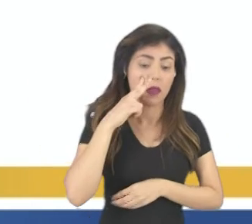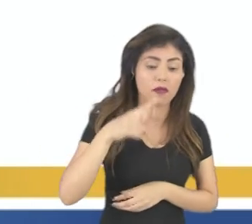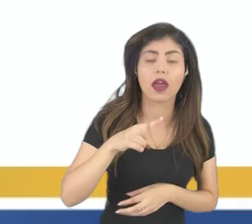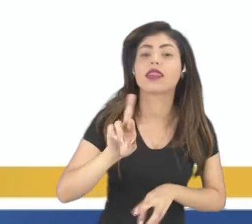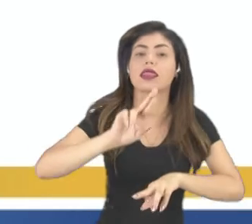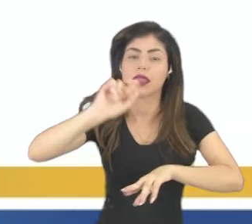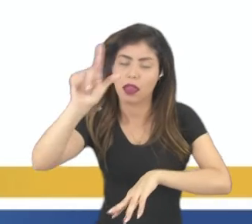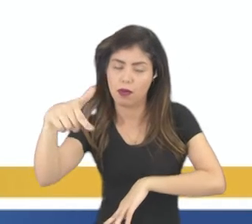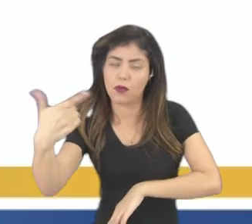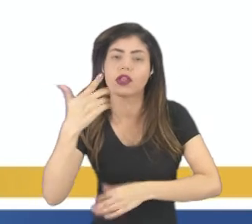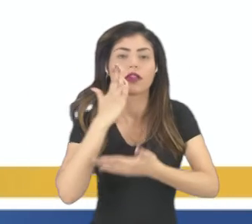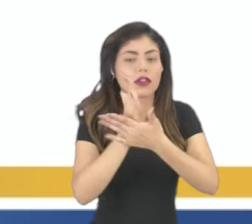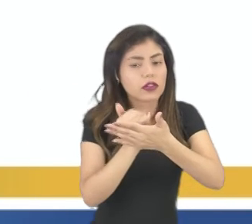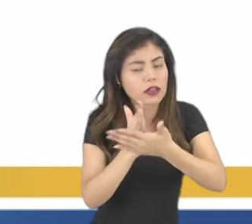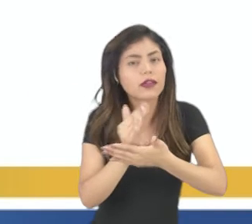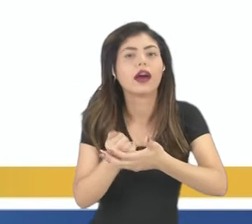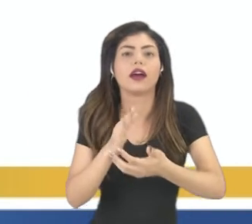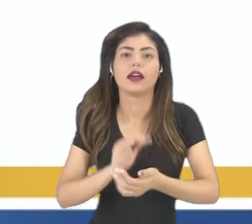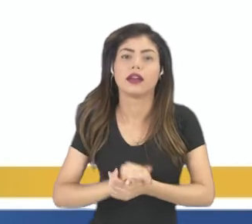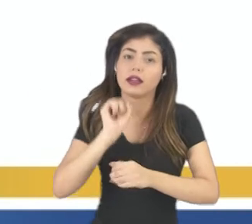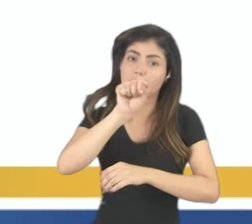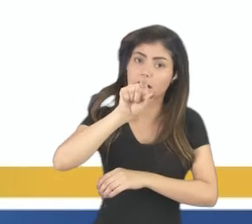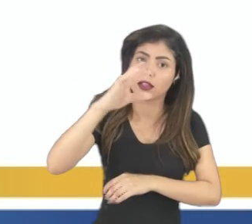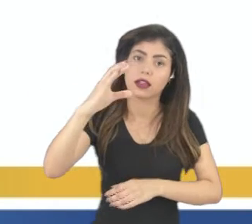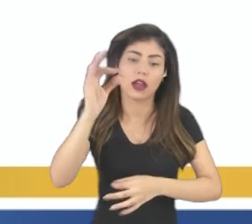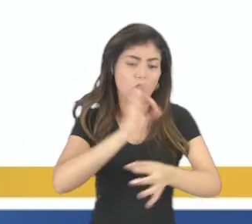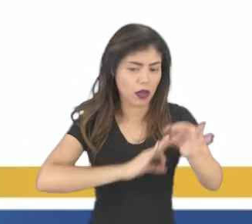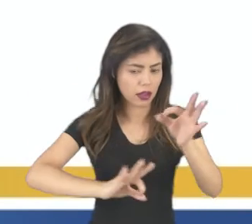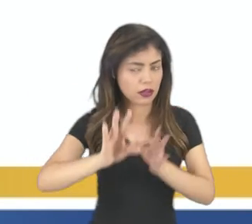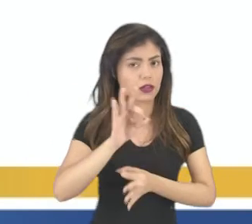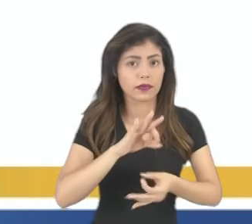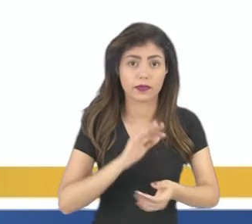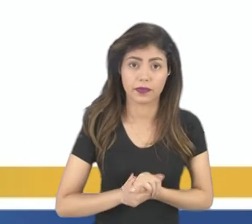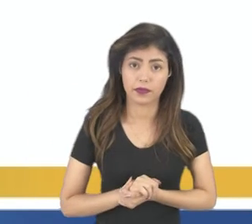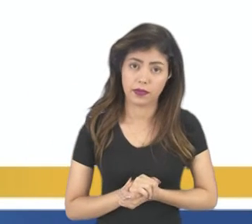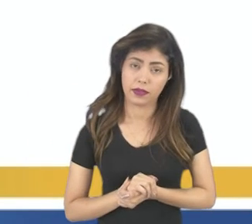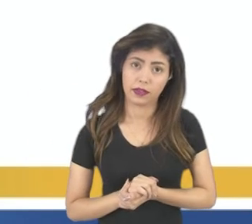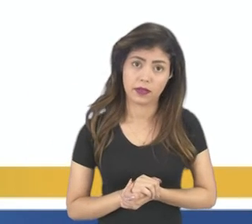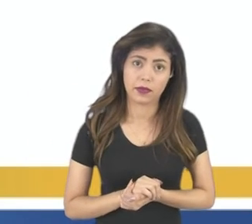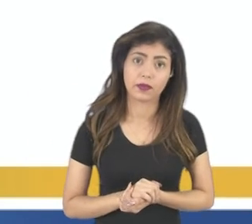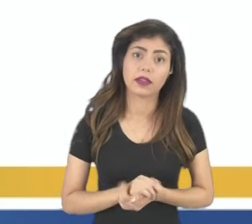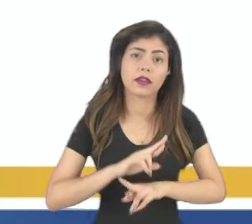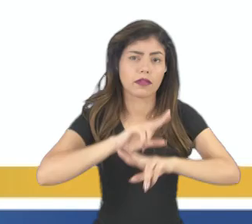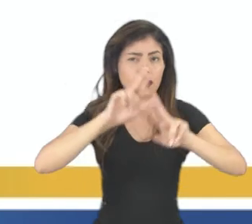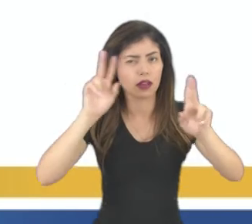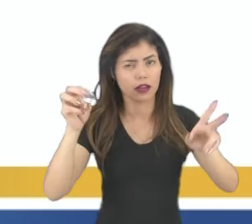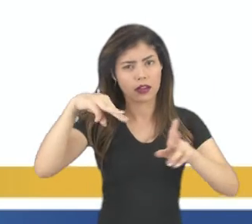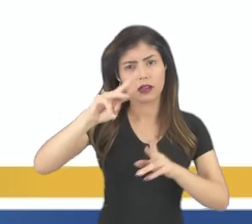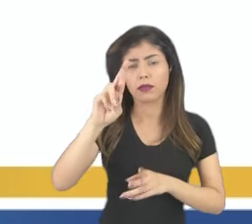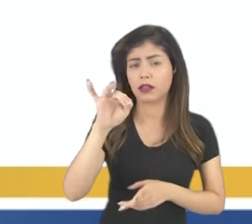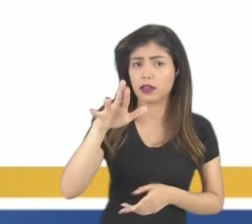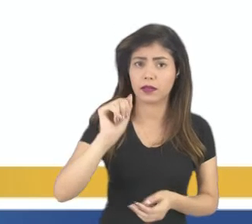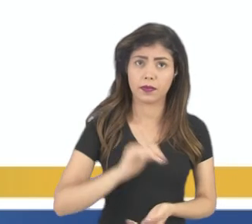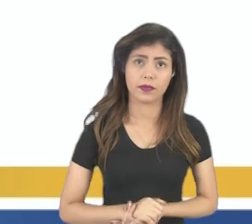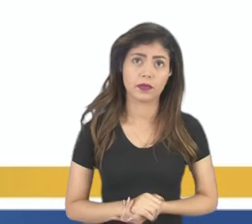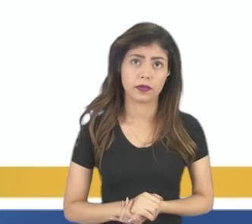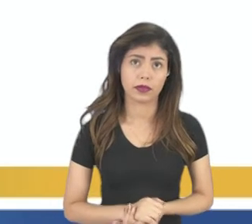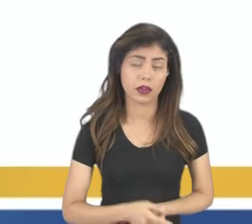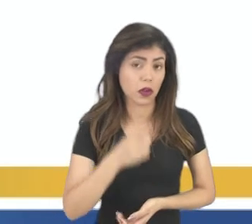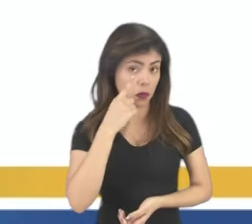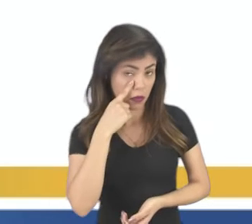depois ele vai se dividir nossas outras partículas que vão se classificar e organizar e se comportar de várias outras maneiras quando interagem